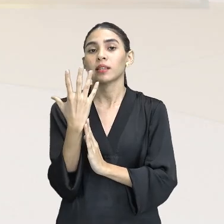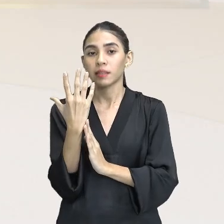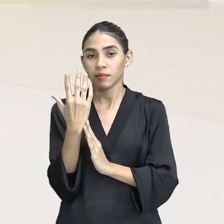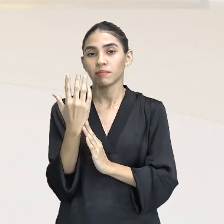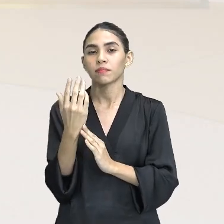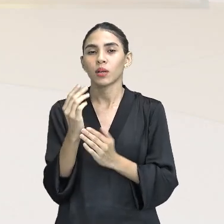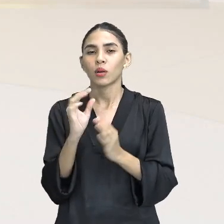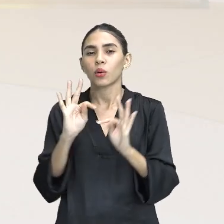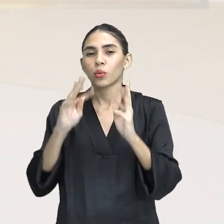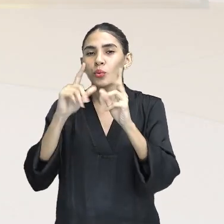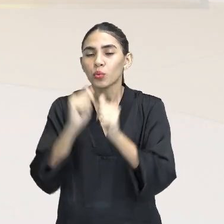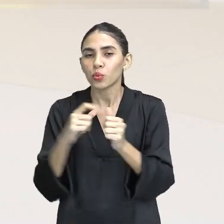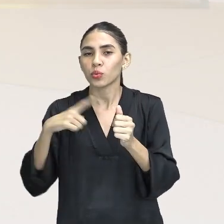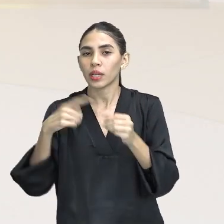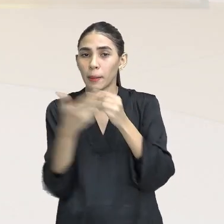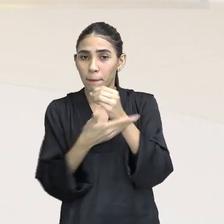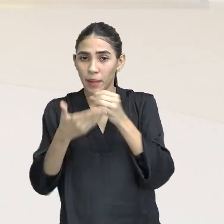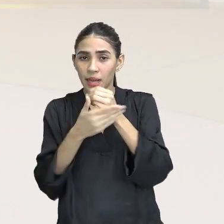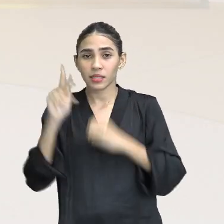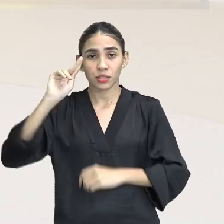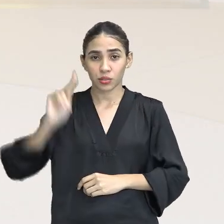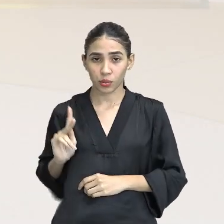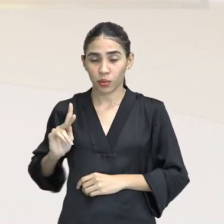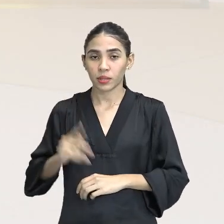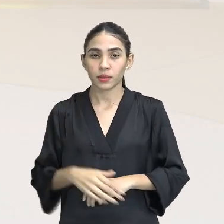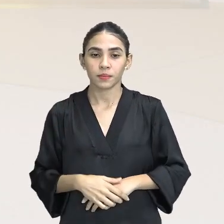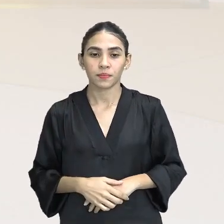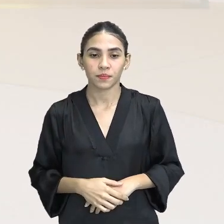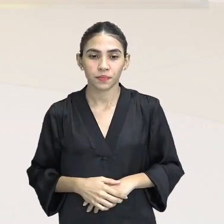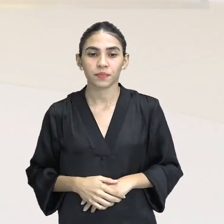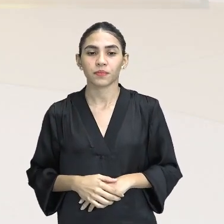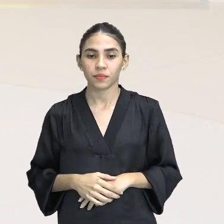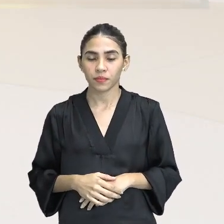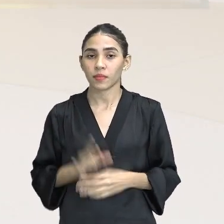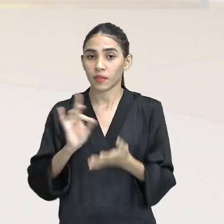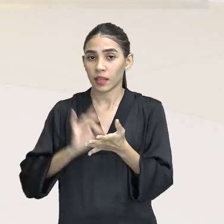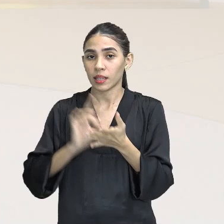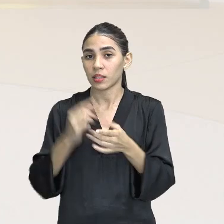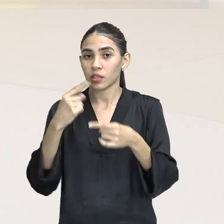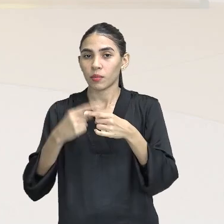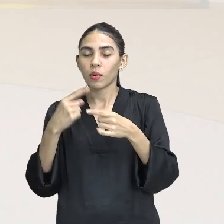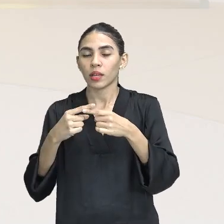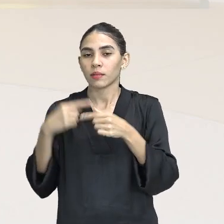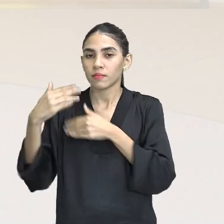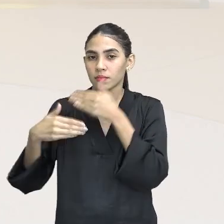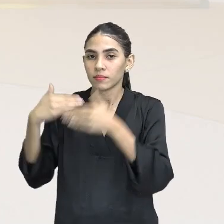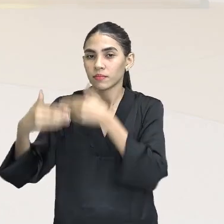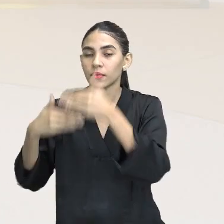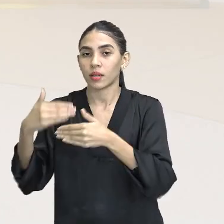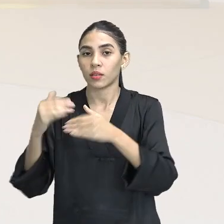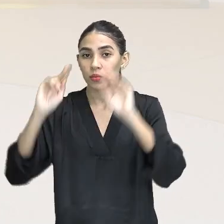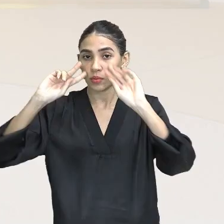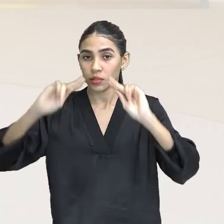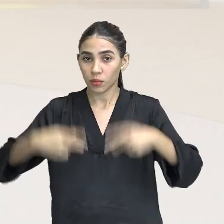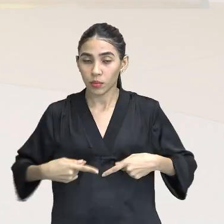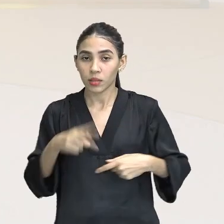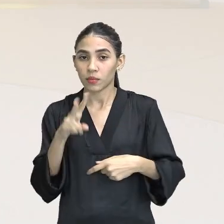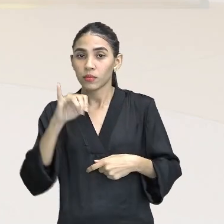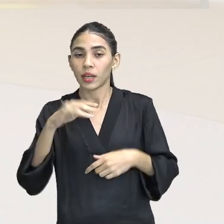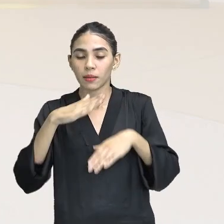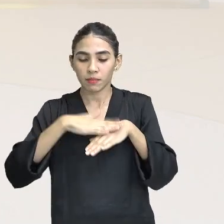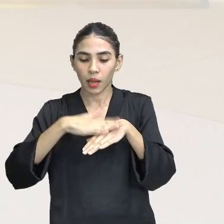tudo fundamenta a história humana. Exatamente, porque ao longo da história, o ser humano ele vai